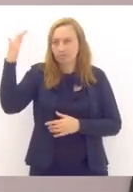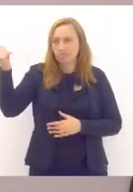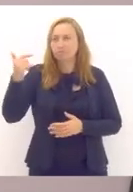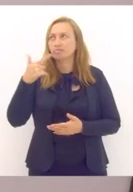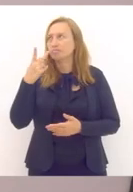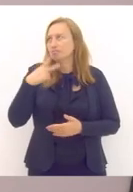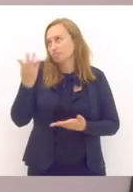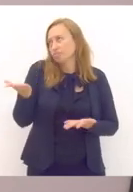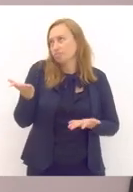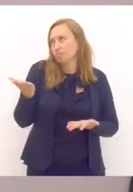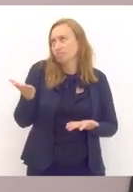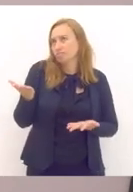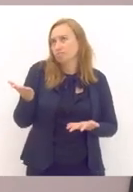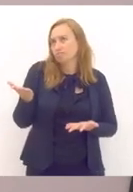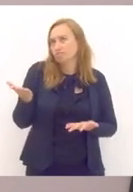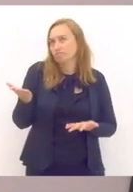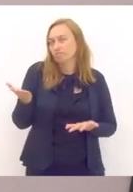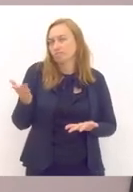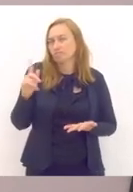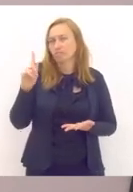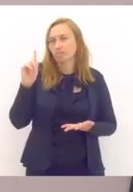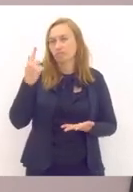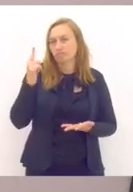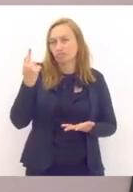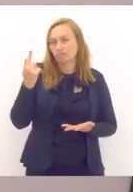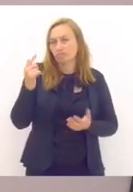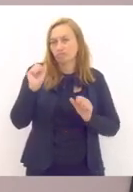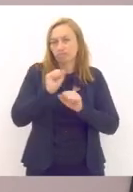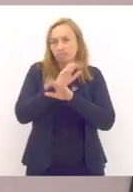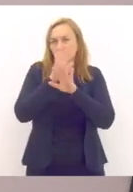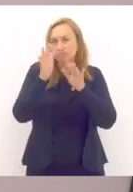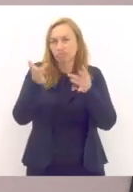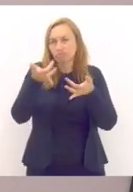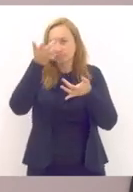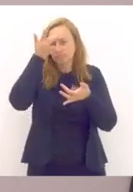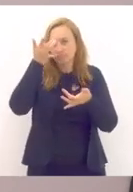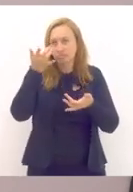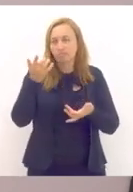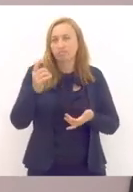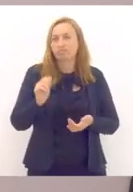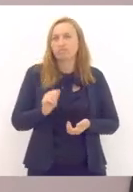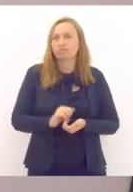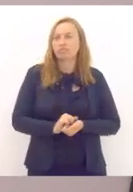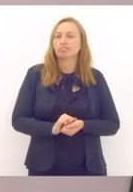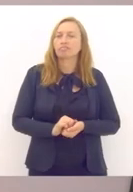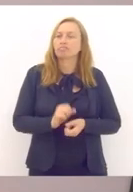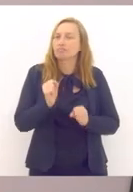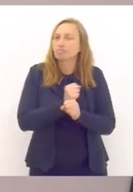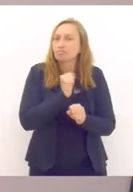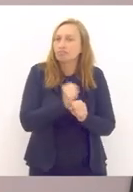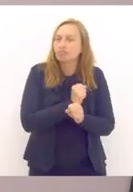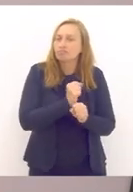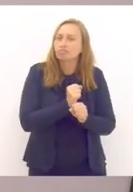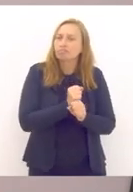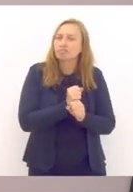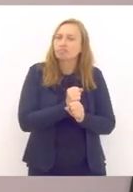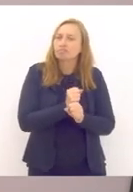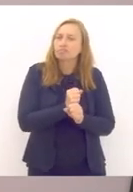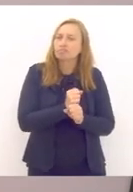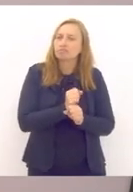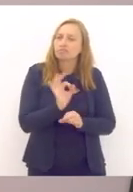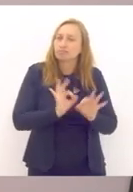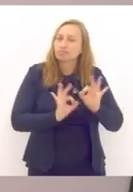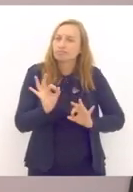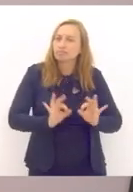eu vou falar para um número que eu tenho de hospital lá de Goiás, que eu tenho muito claro na cabeça. Fazer a obra... equipar o